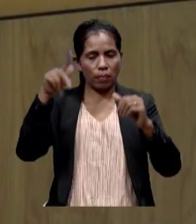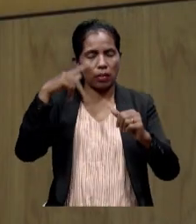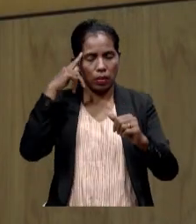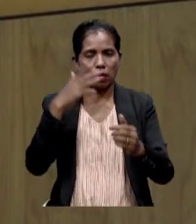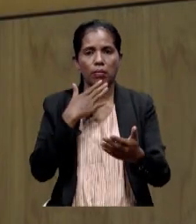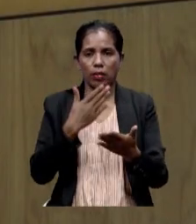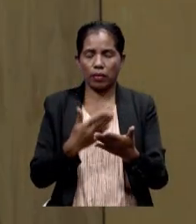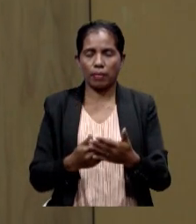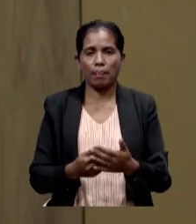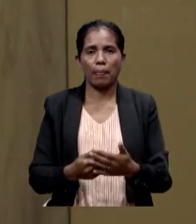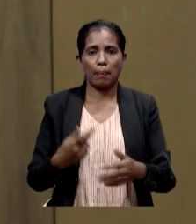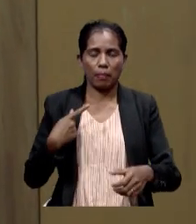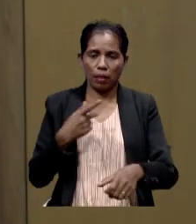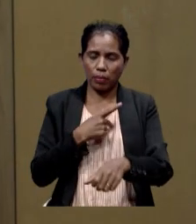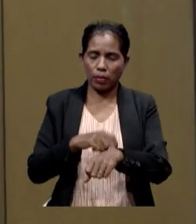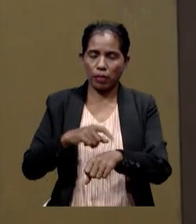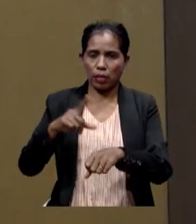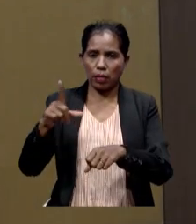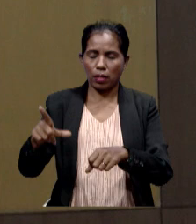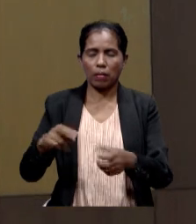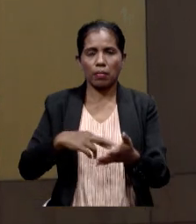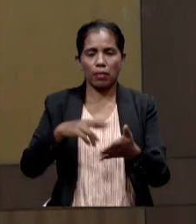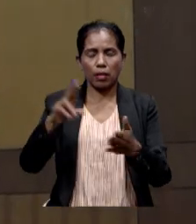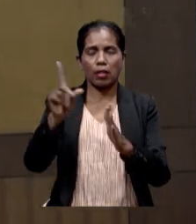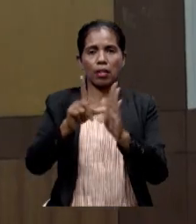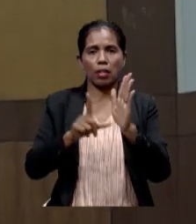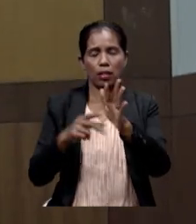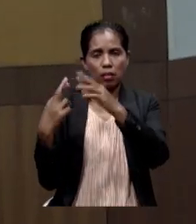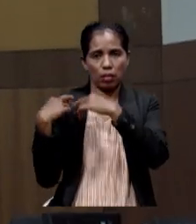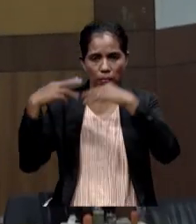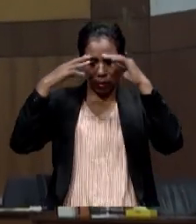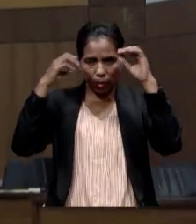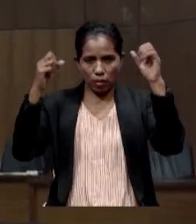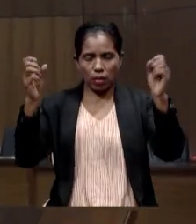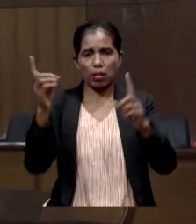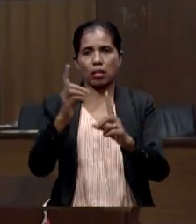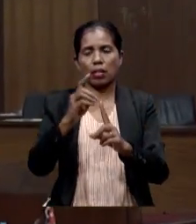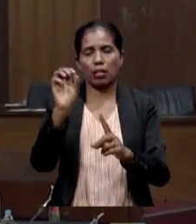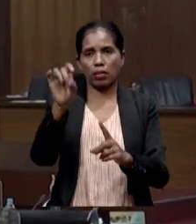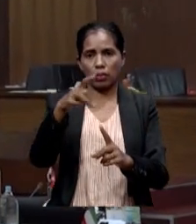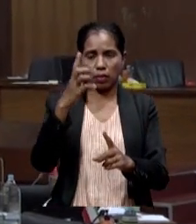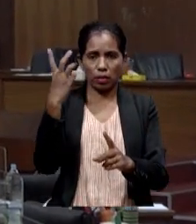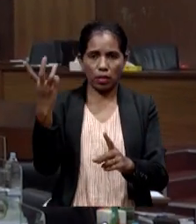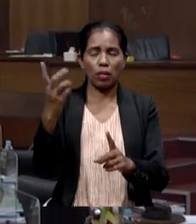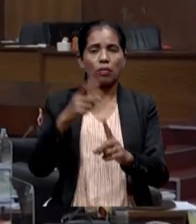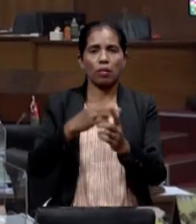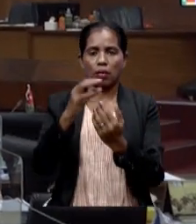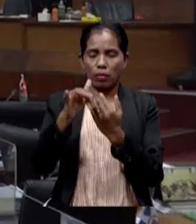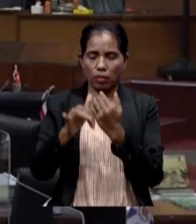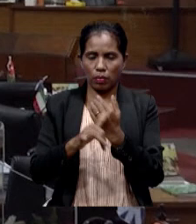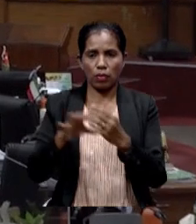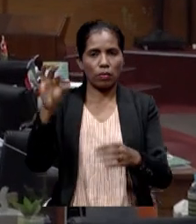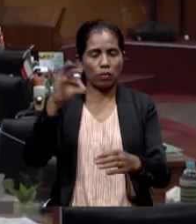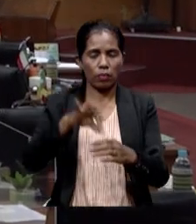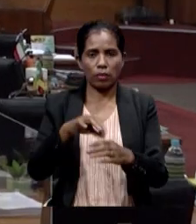Parlamento Nacional aprova a lei responsabilidade do Presidente da República e a Lourença no Lourassanem Fulan Maio, o voto a